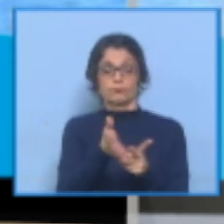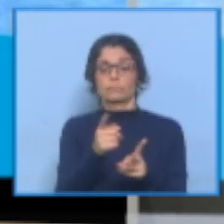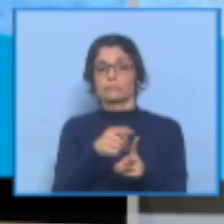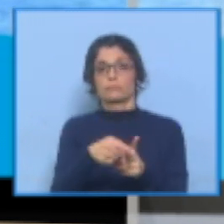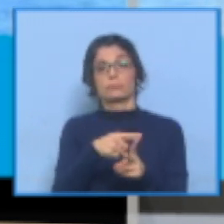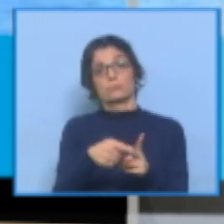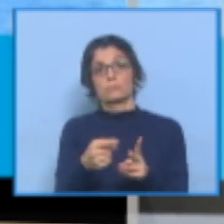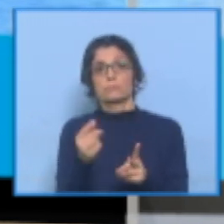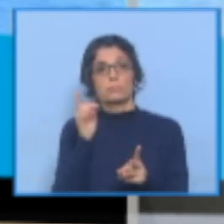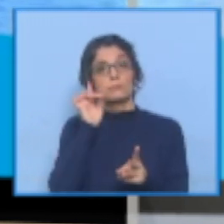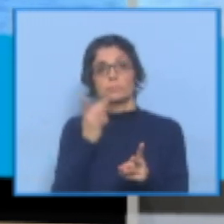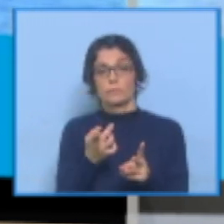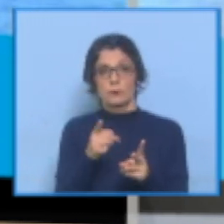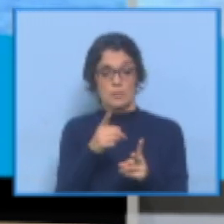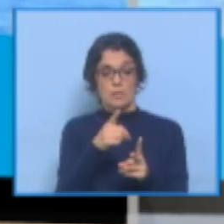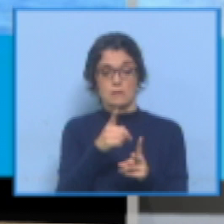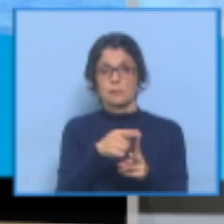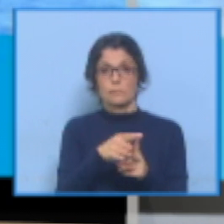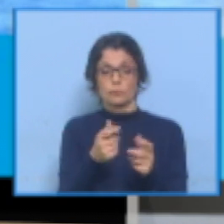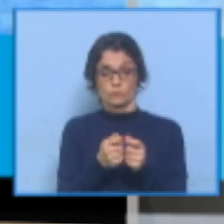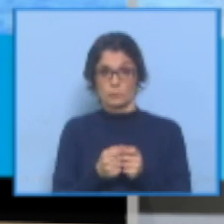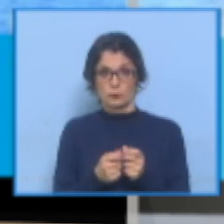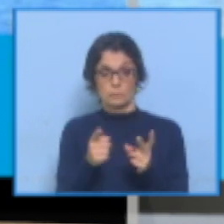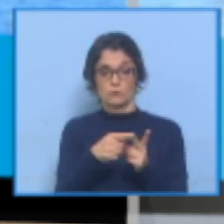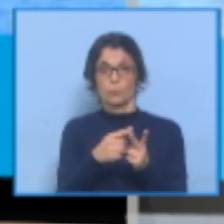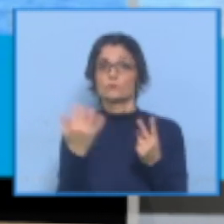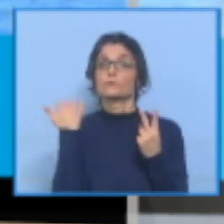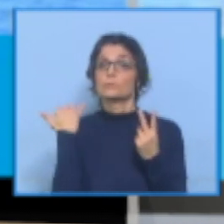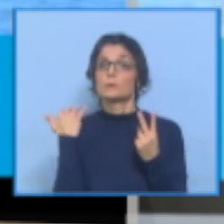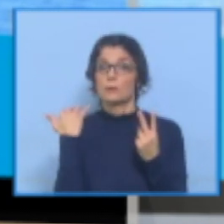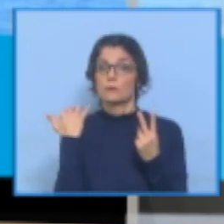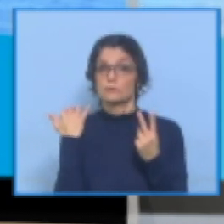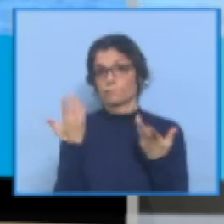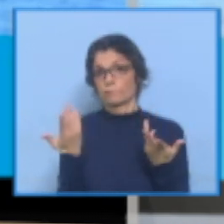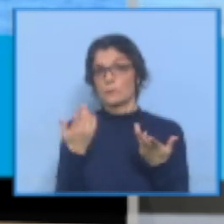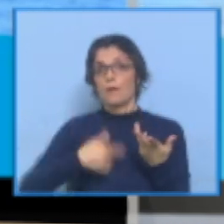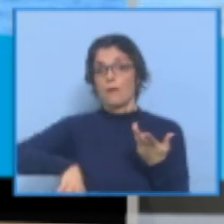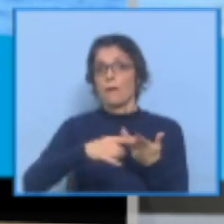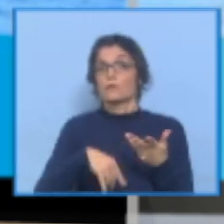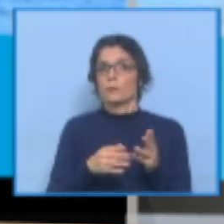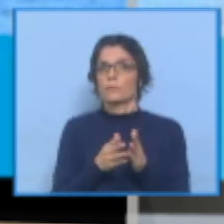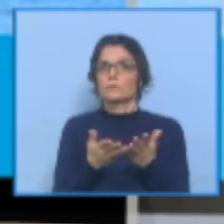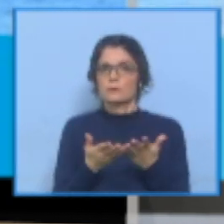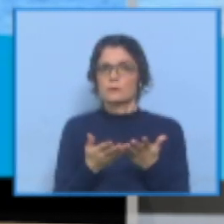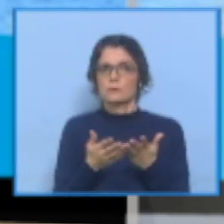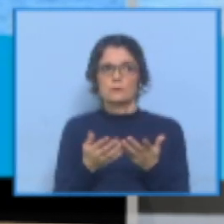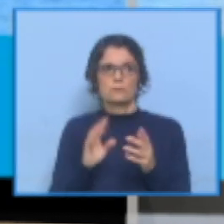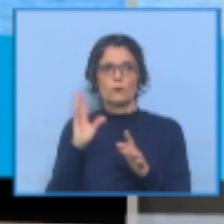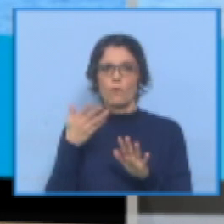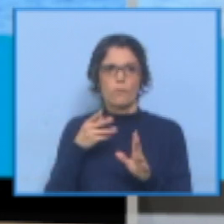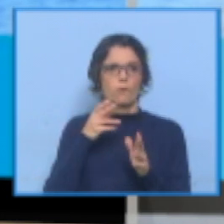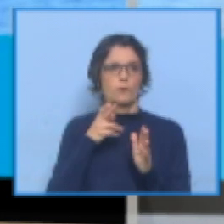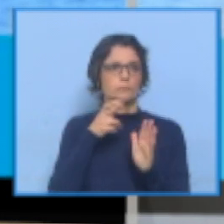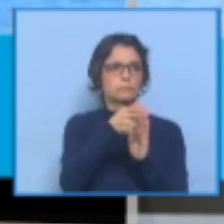instituição tem 3 pilares, um deles é a oração e outro é a informação. E, portanto, nós aliamos e aproveitamos sempre esta ida em que há, de